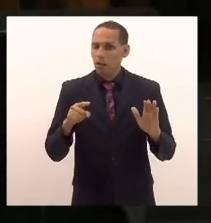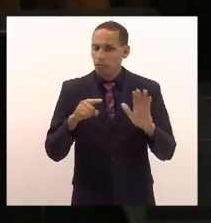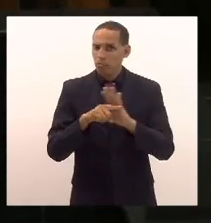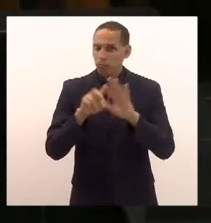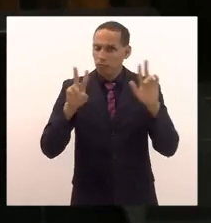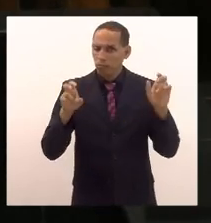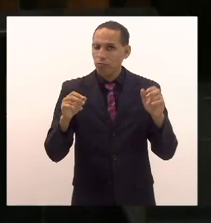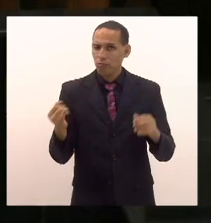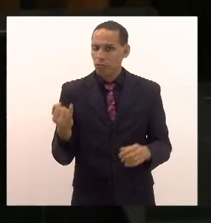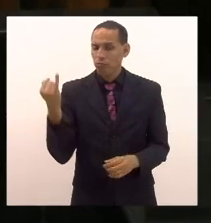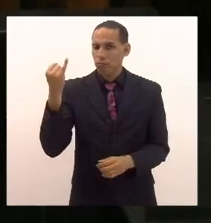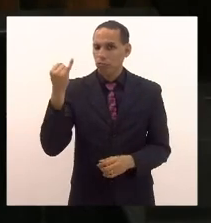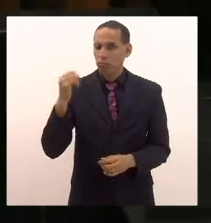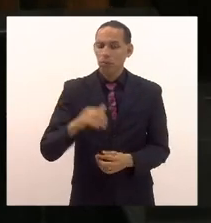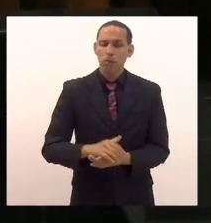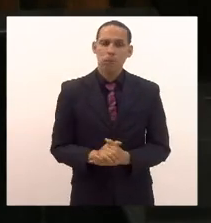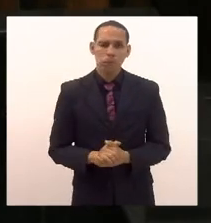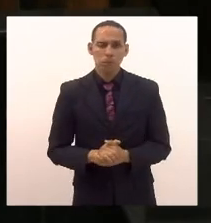e